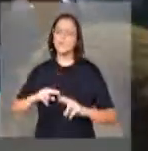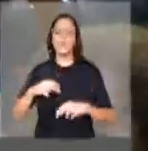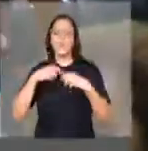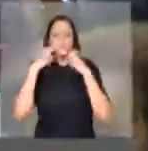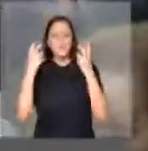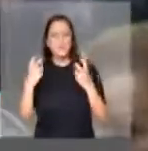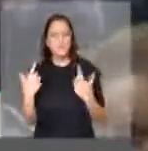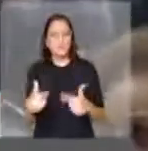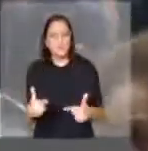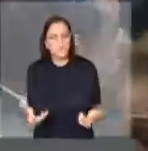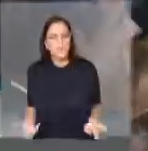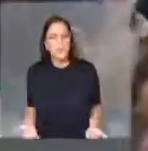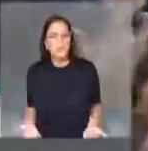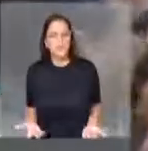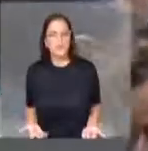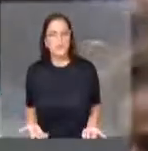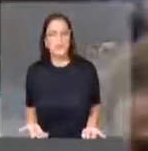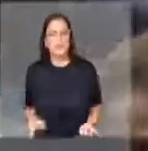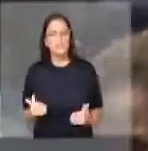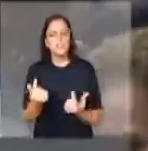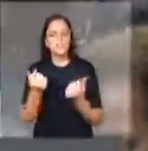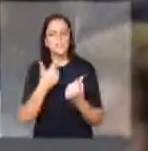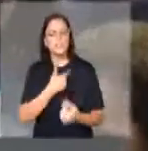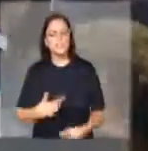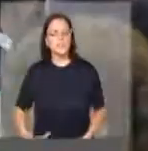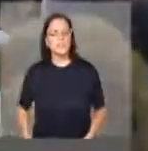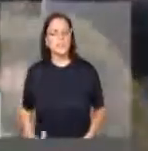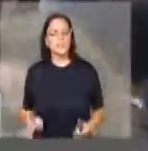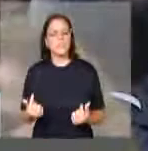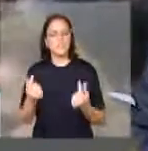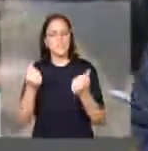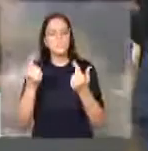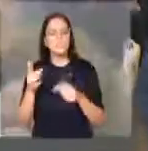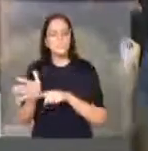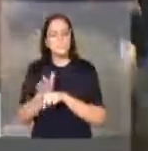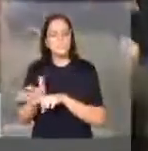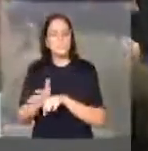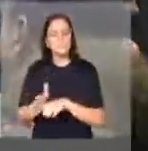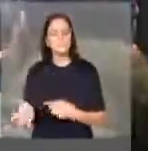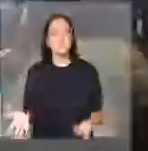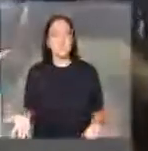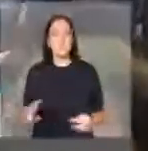de vergonha é essa com relação à verba pública, porque o PT com relação tá em obstrução. A